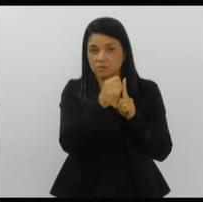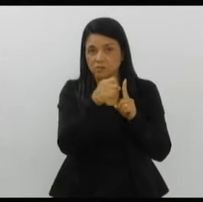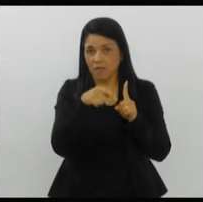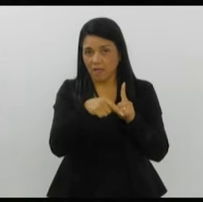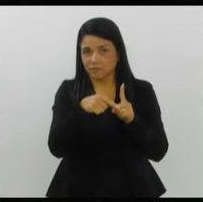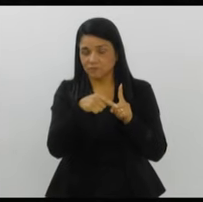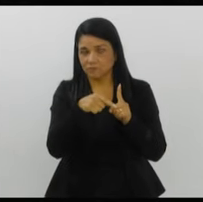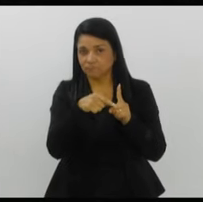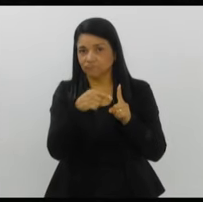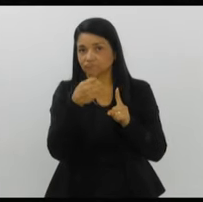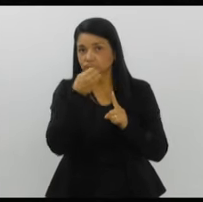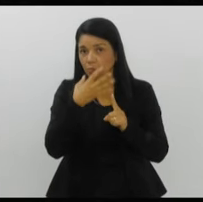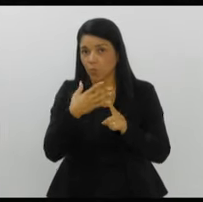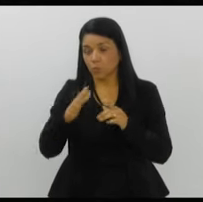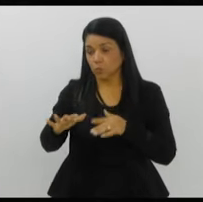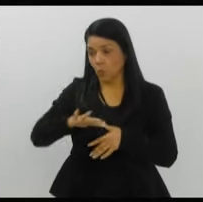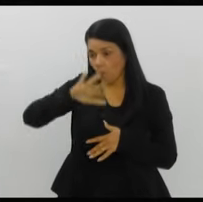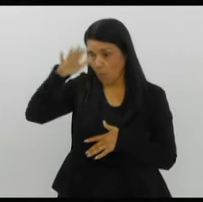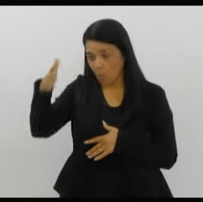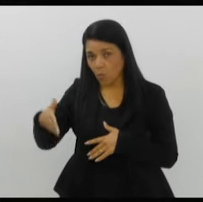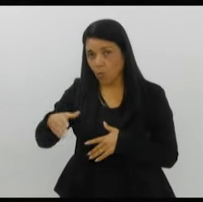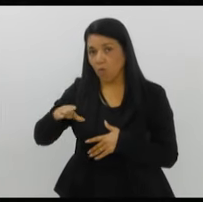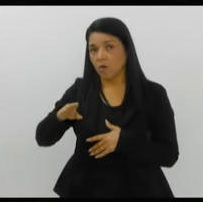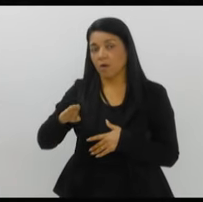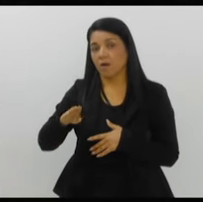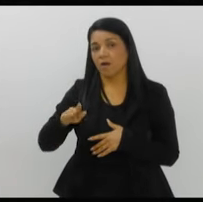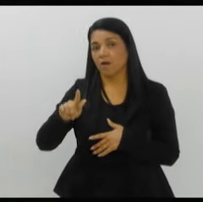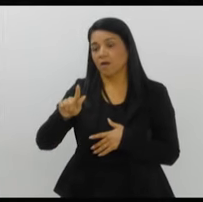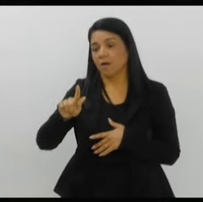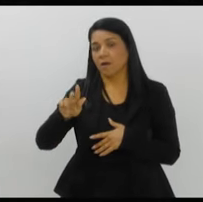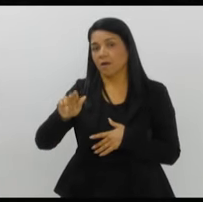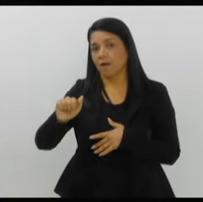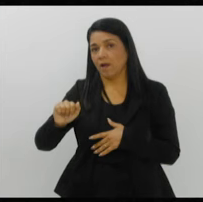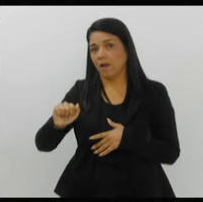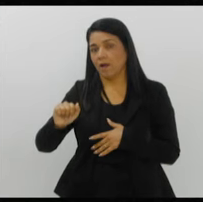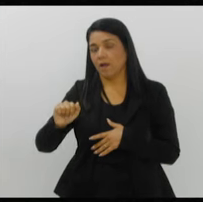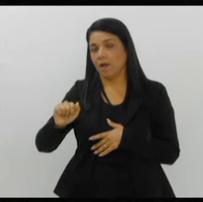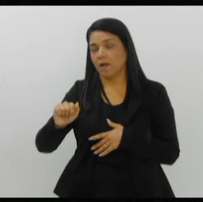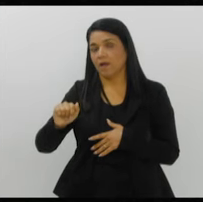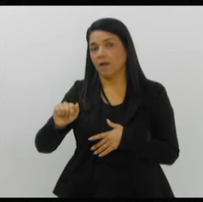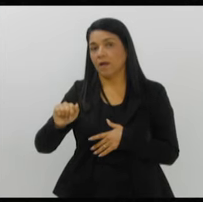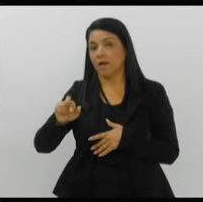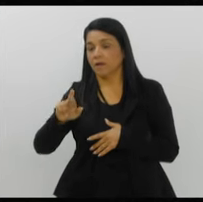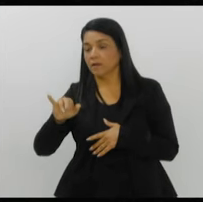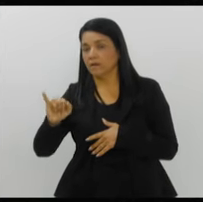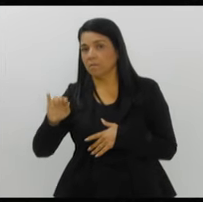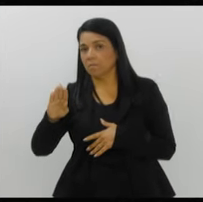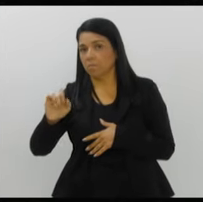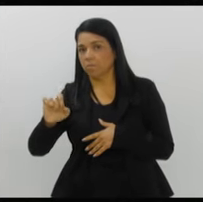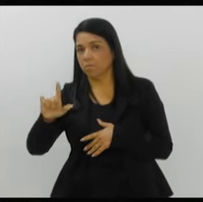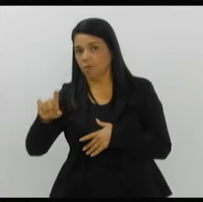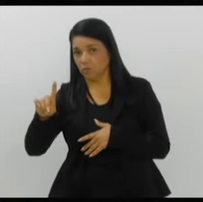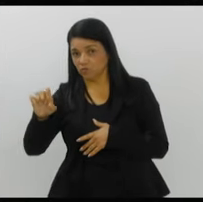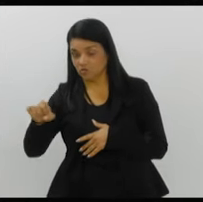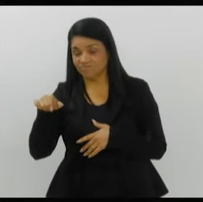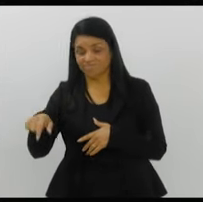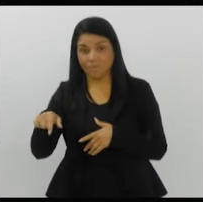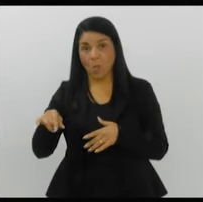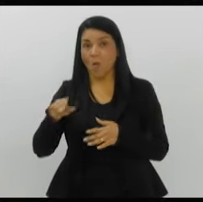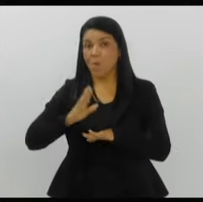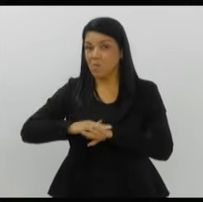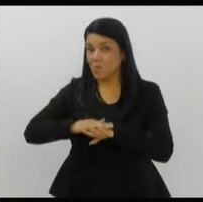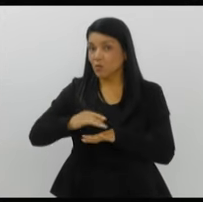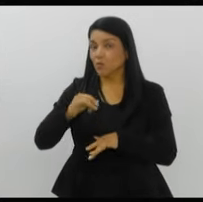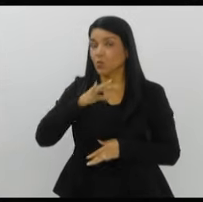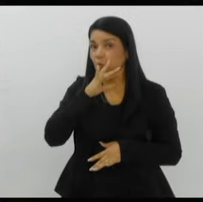Garibaldi estava passando momentos horríveis. Eu vinha cobrando constantemente ao capitão, ao coronel, ao capitão e